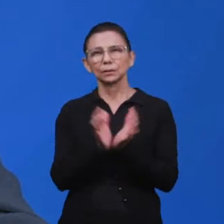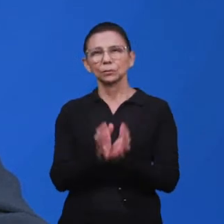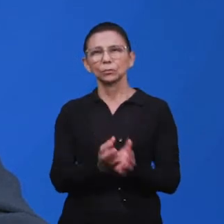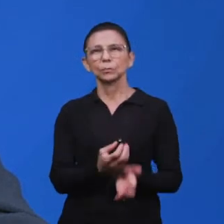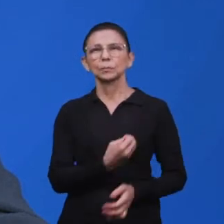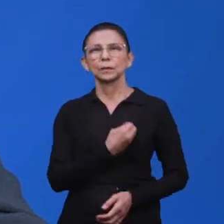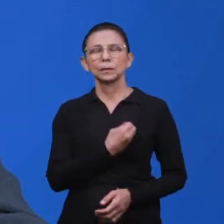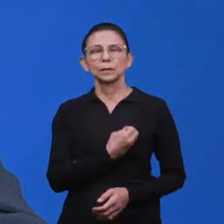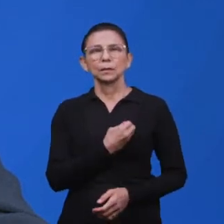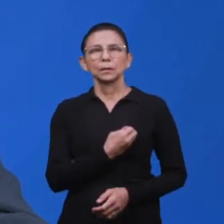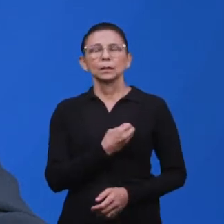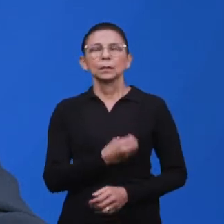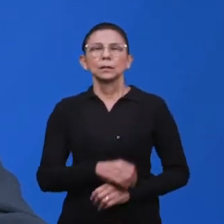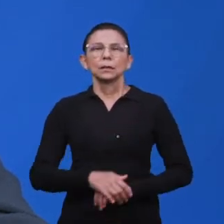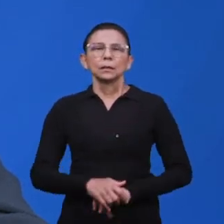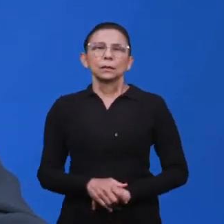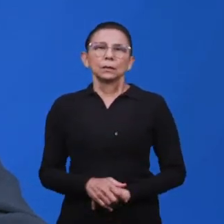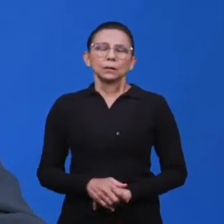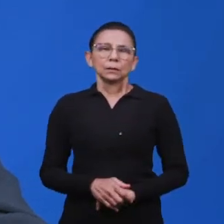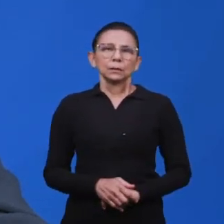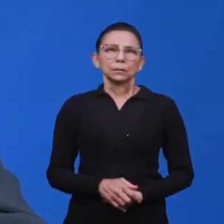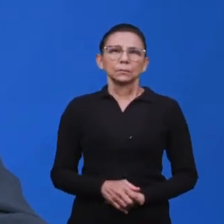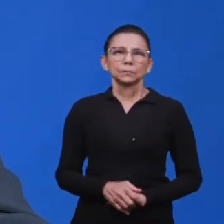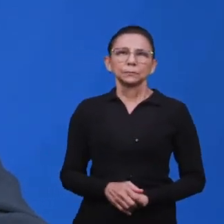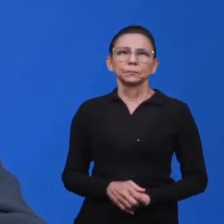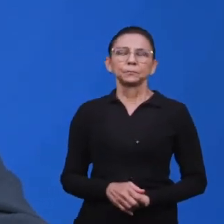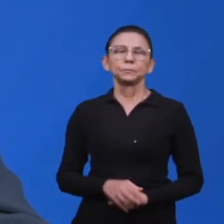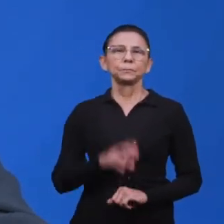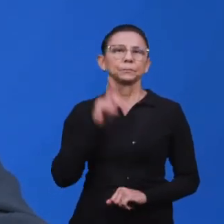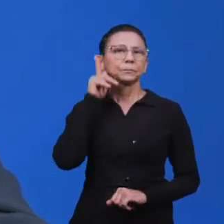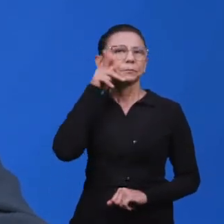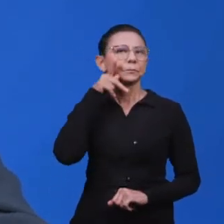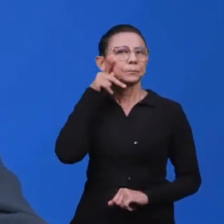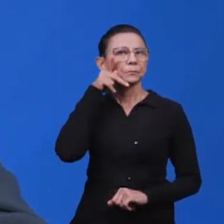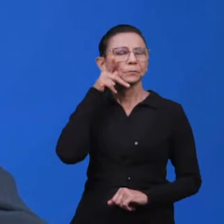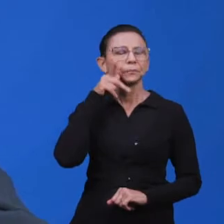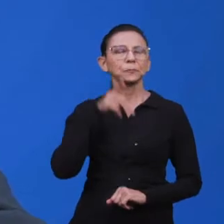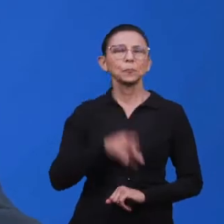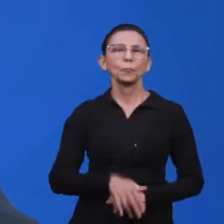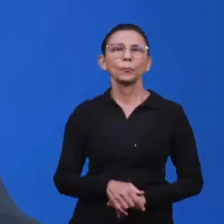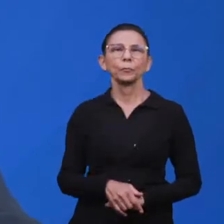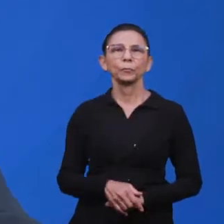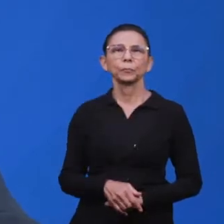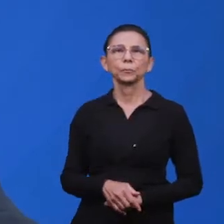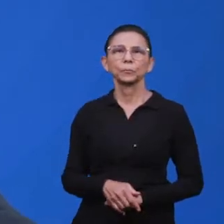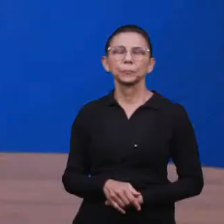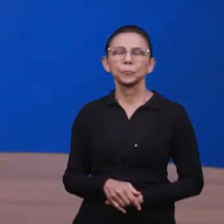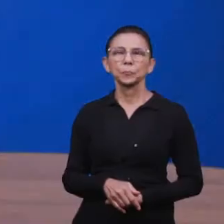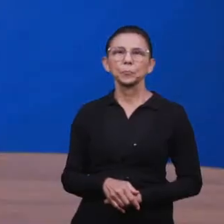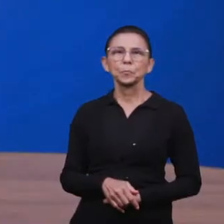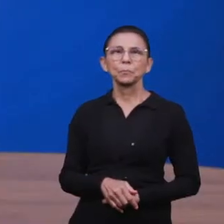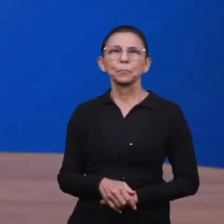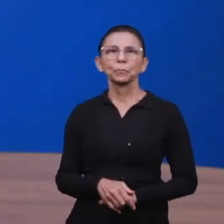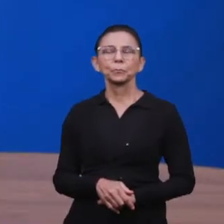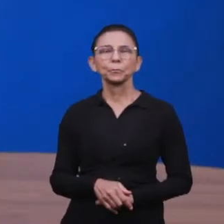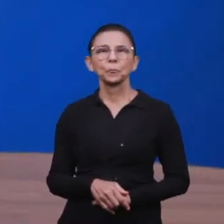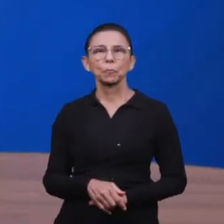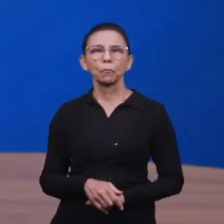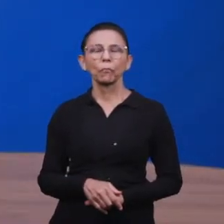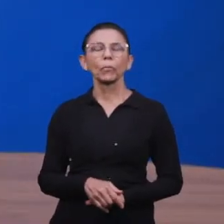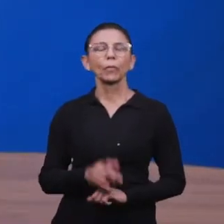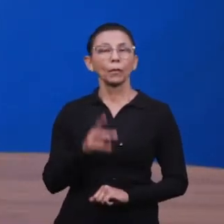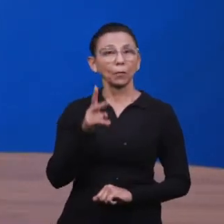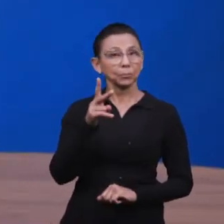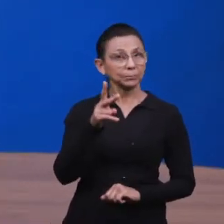lá da nossa igreja em Catolé do Rocha, na Paraíba. Obrigado pela vossa participação. Amém? Então, irmãos,